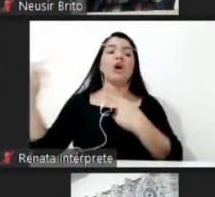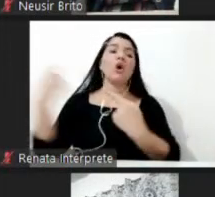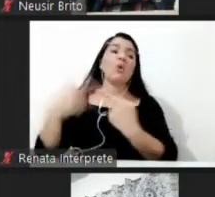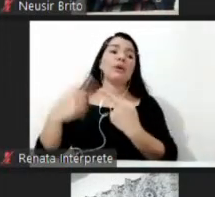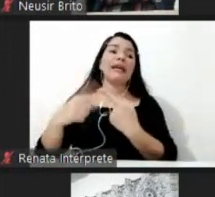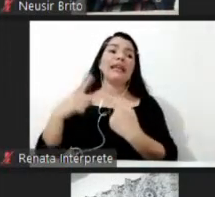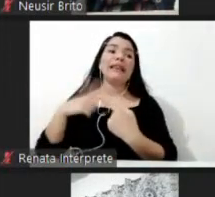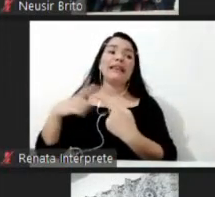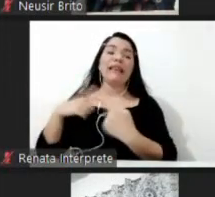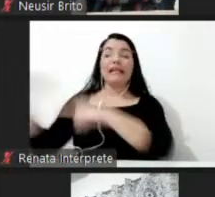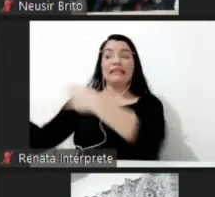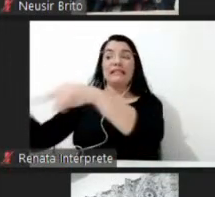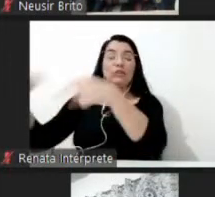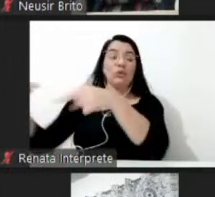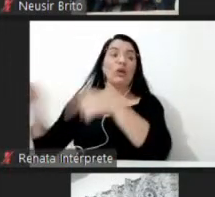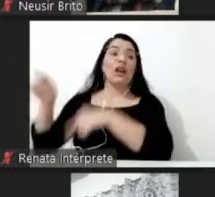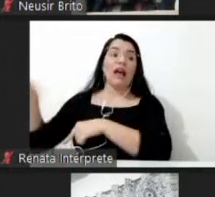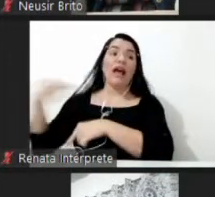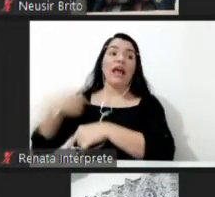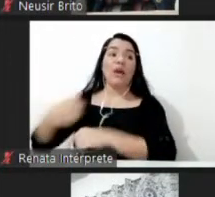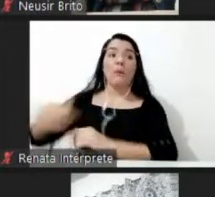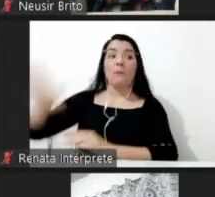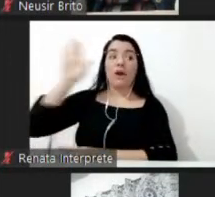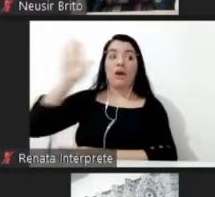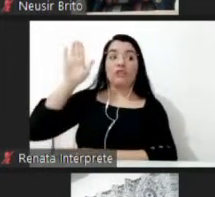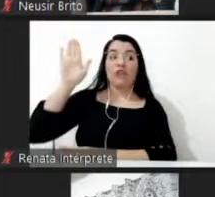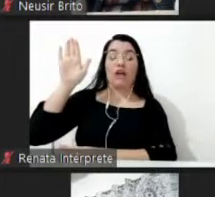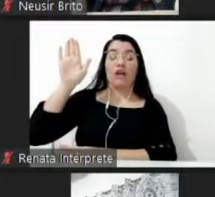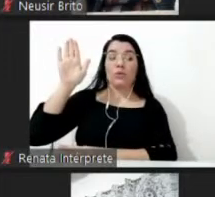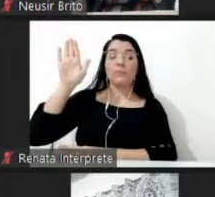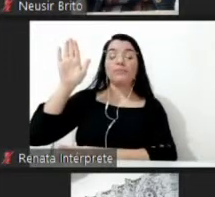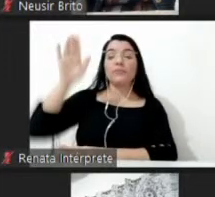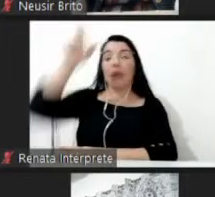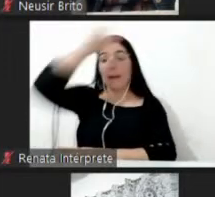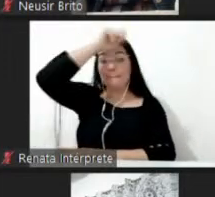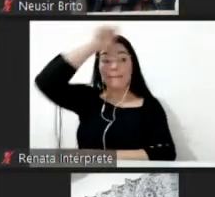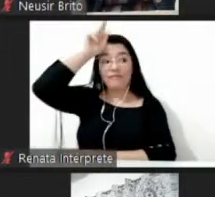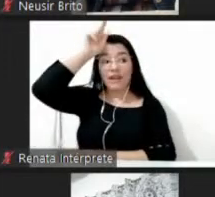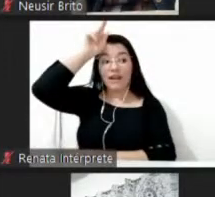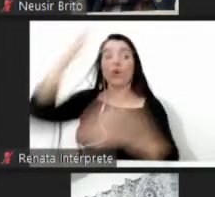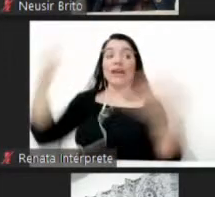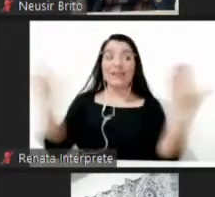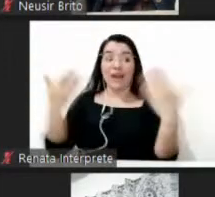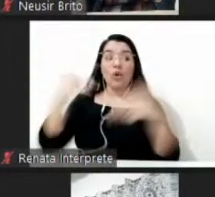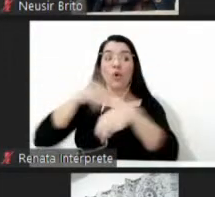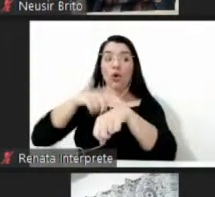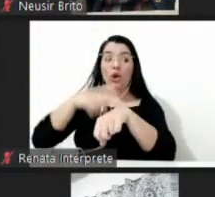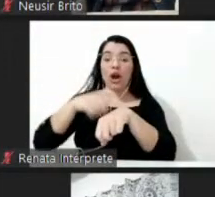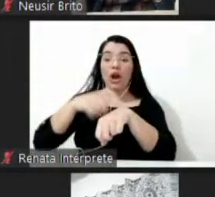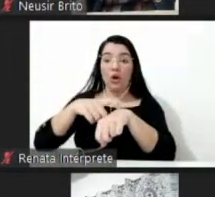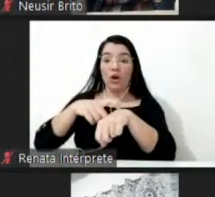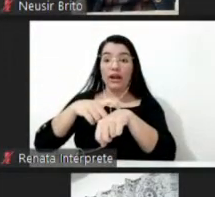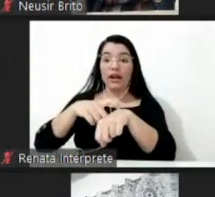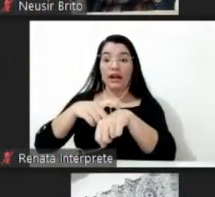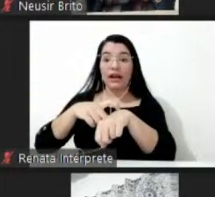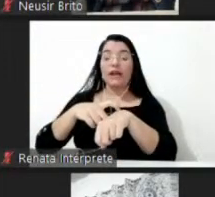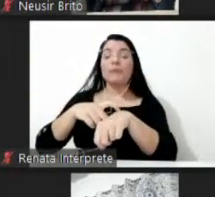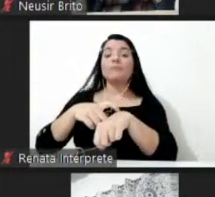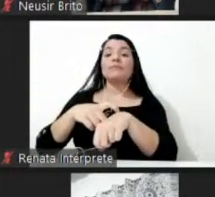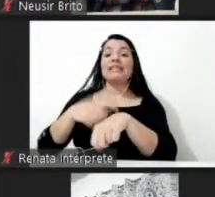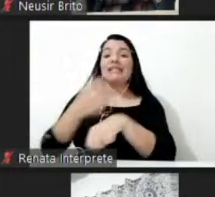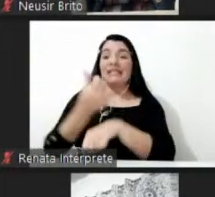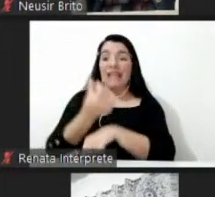a prefeito de Vitória e tem um debate agora às 8 horas. Eu preciso me preparar um pouquinho para o debate. Então, eu já deixo